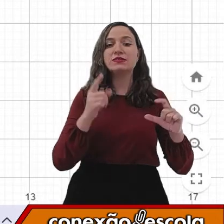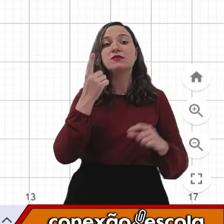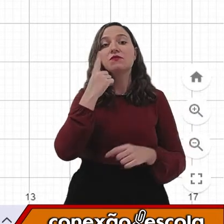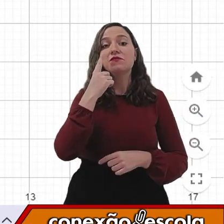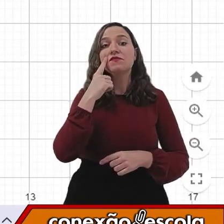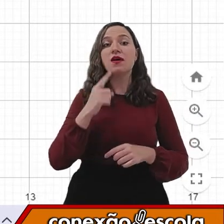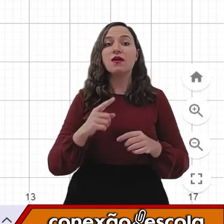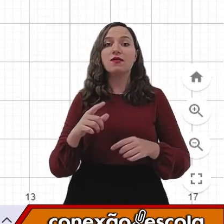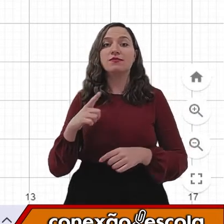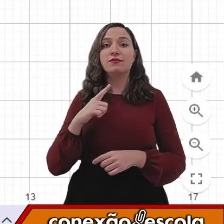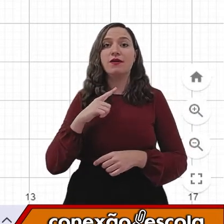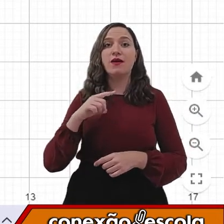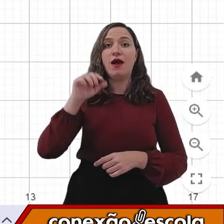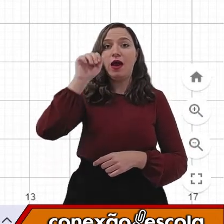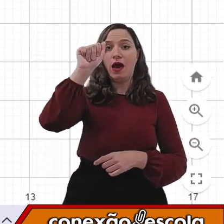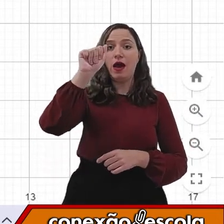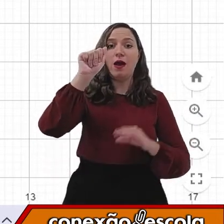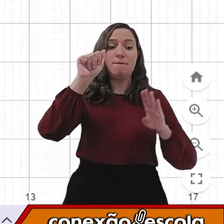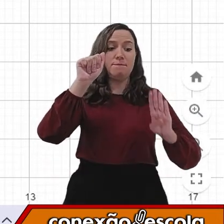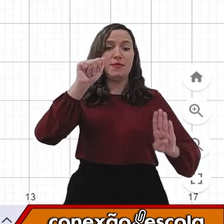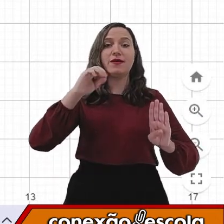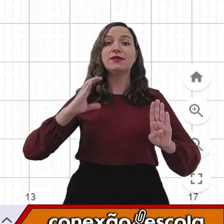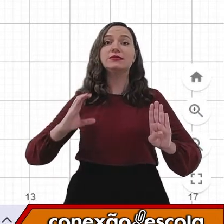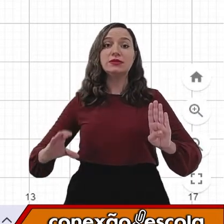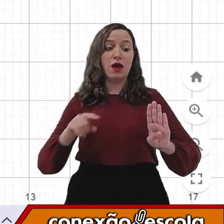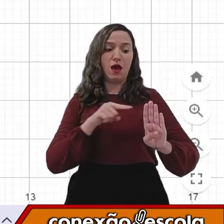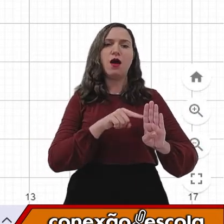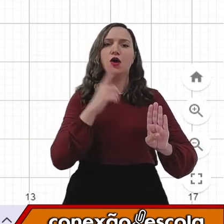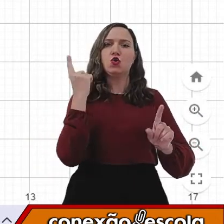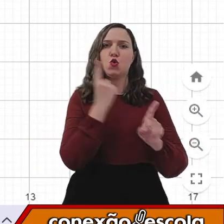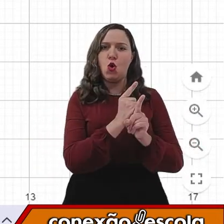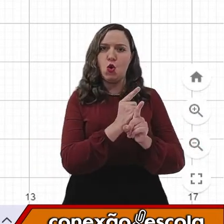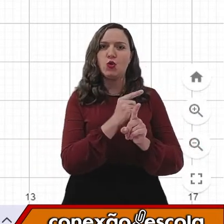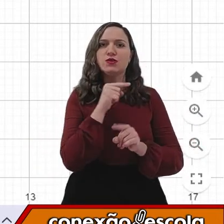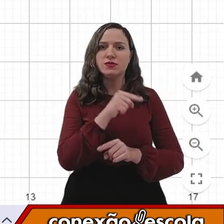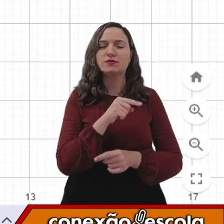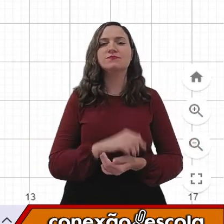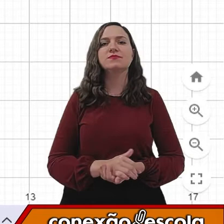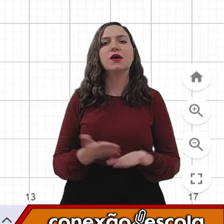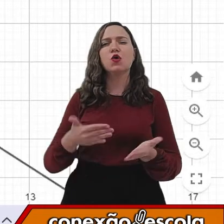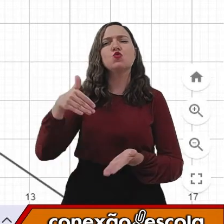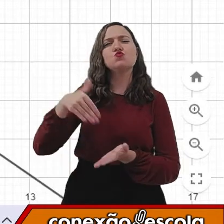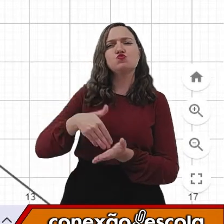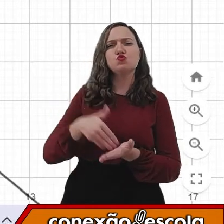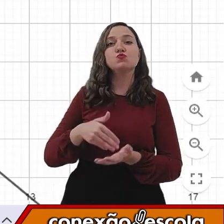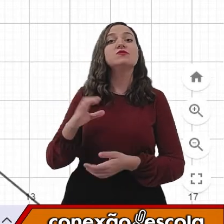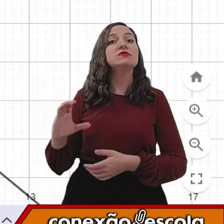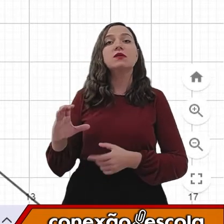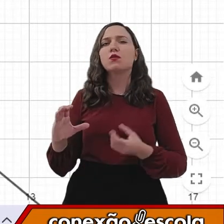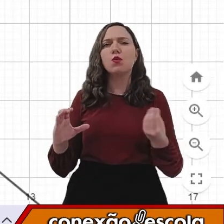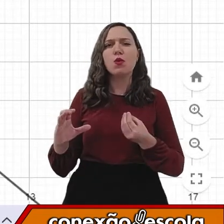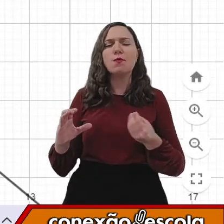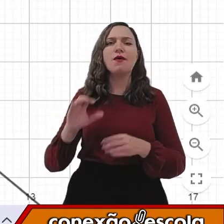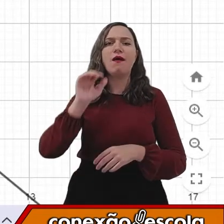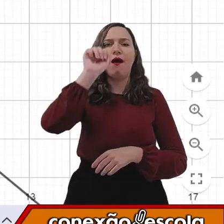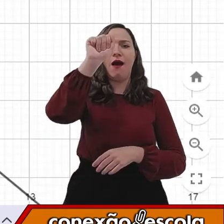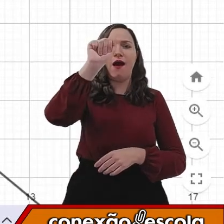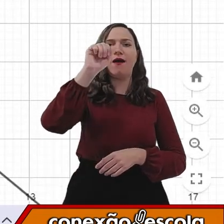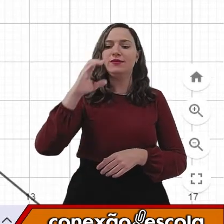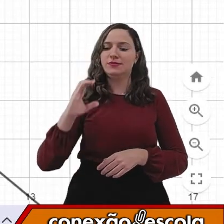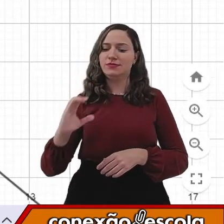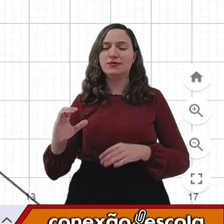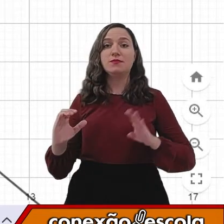fazer a reta bissetriz, dividindo o ângulo ao meio. E agora vamos fazer a do ângulo C. O ponto